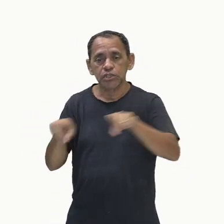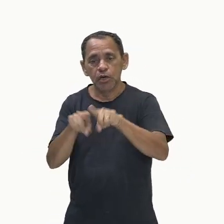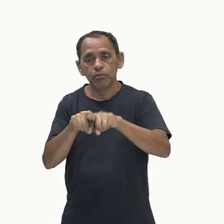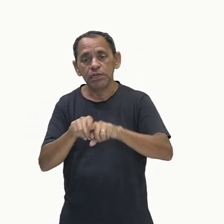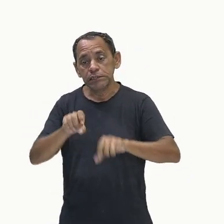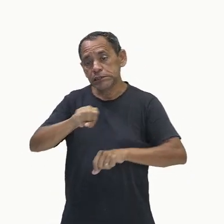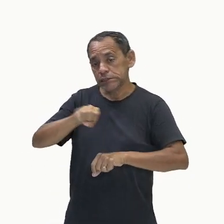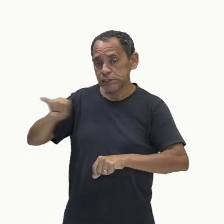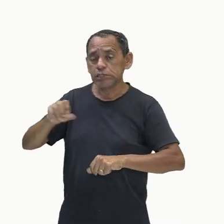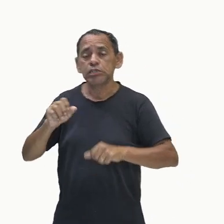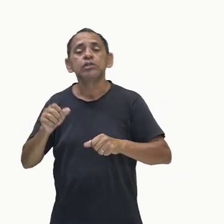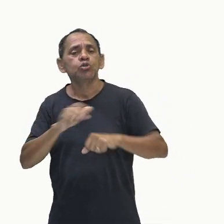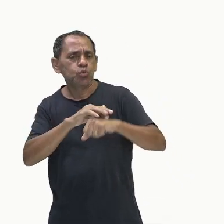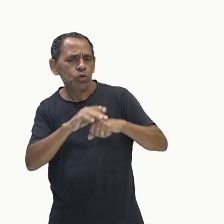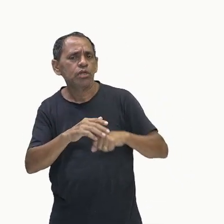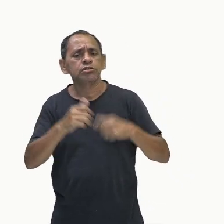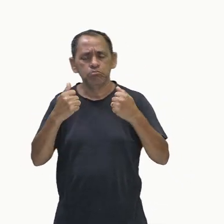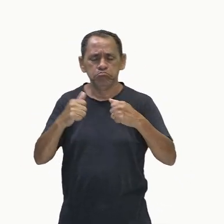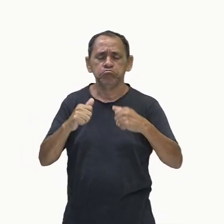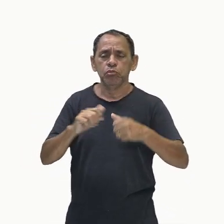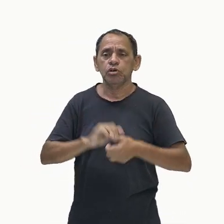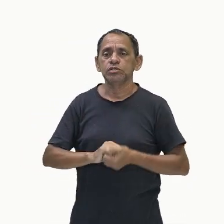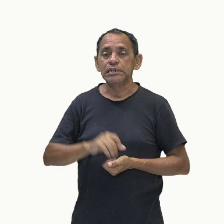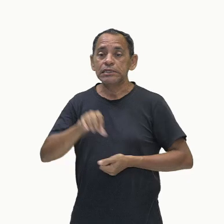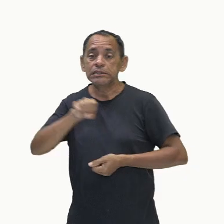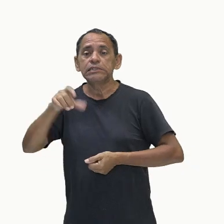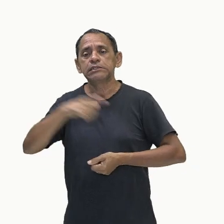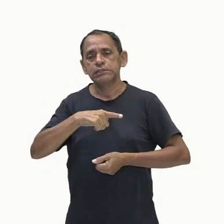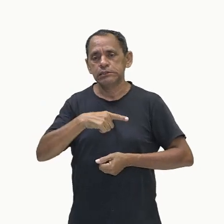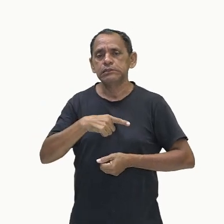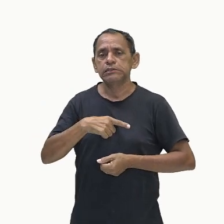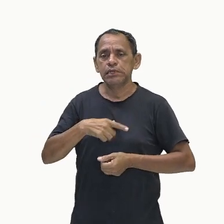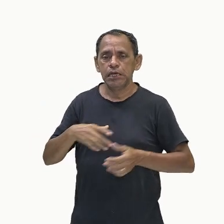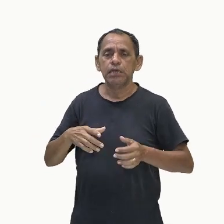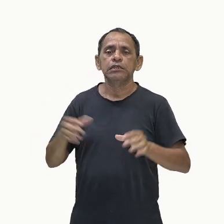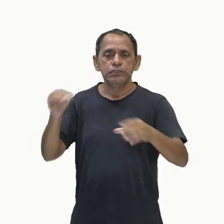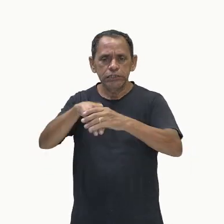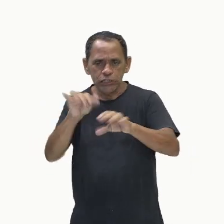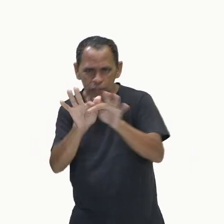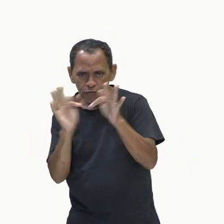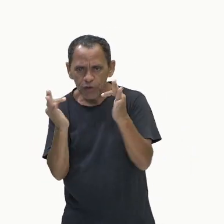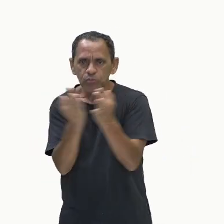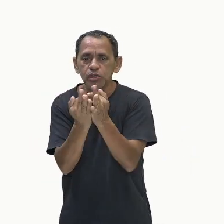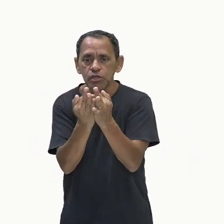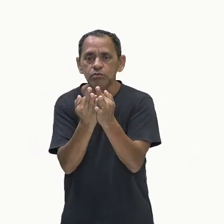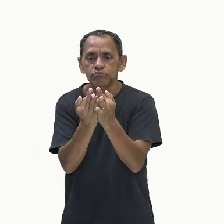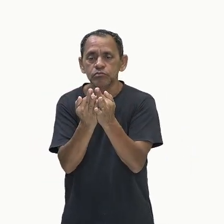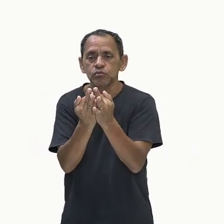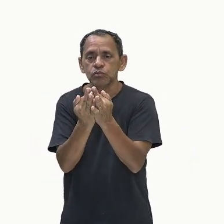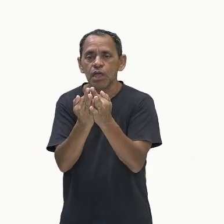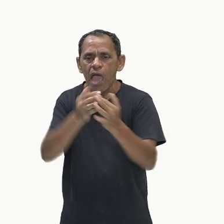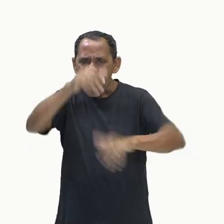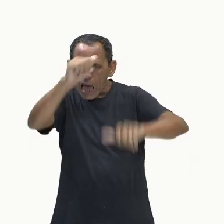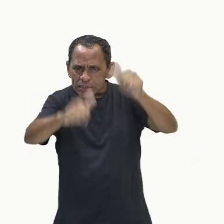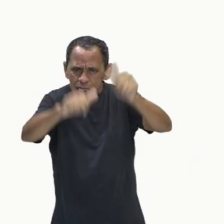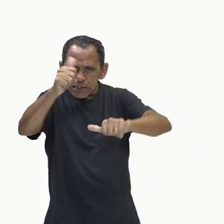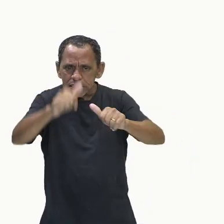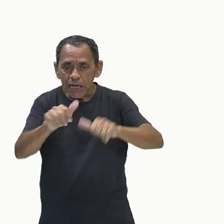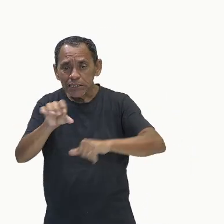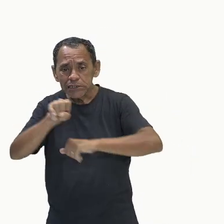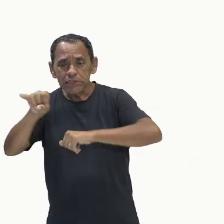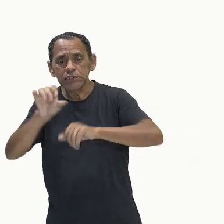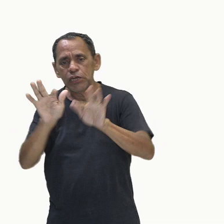daltônico ou não, quando já tem casos na família. Você não vai analisar o daltonismo quando não tem. Isso aqui é uma